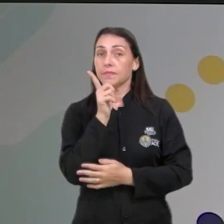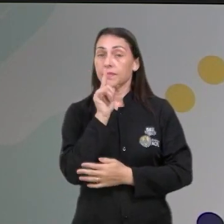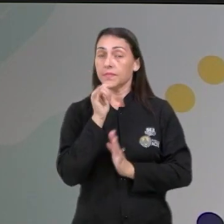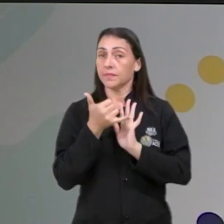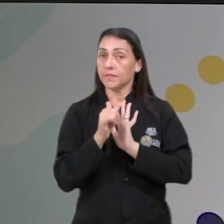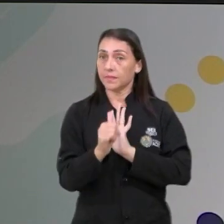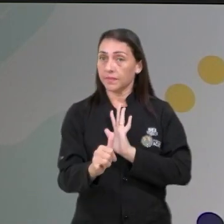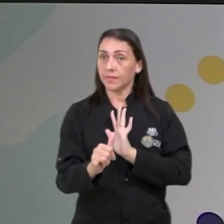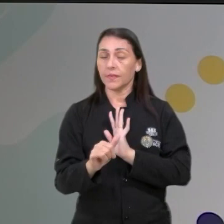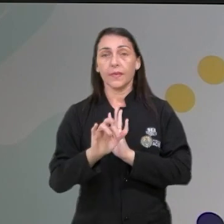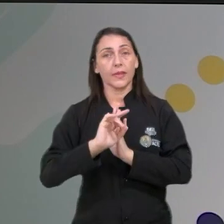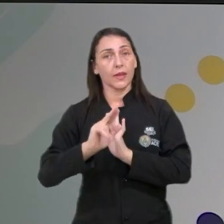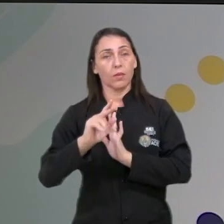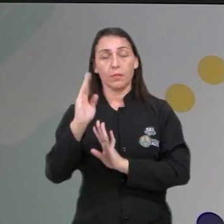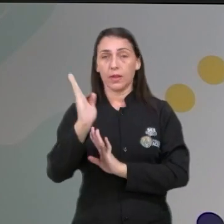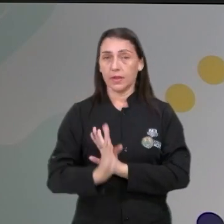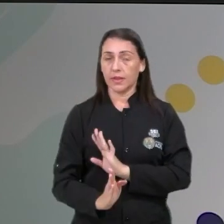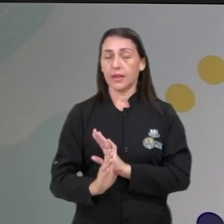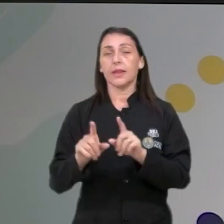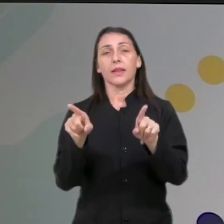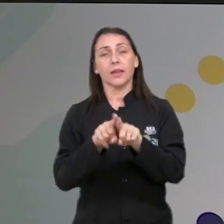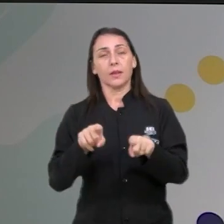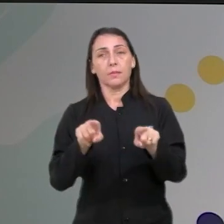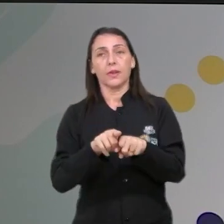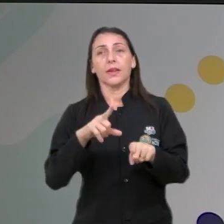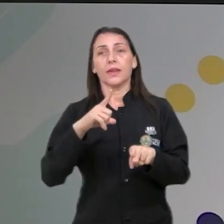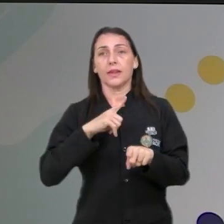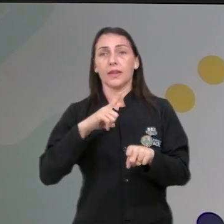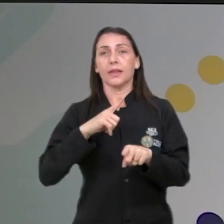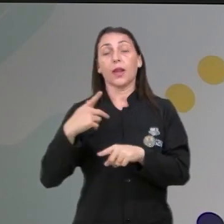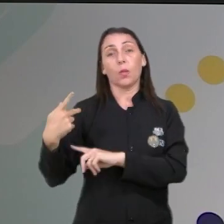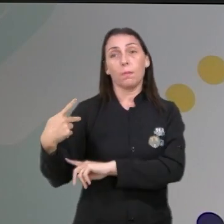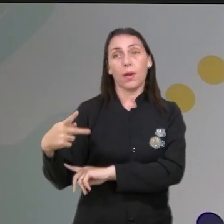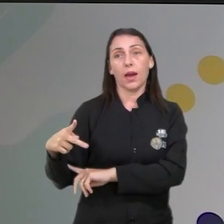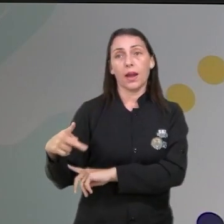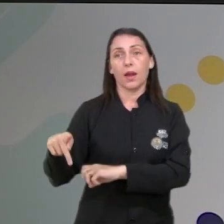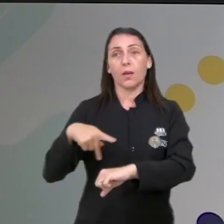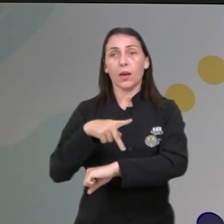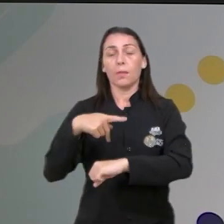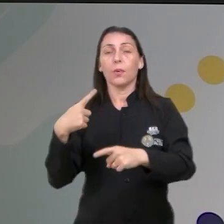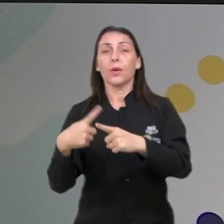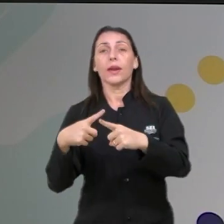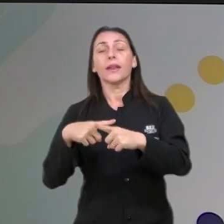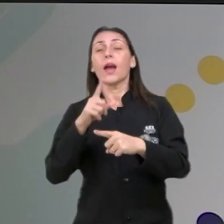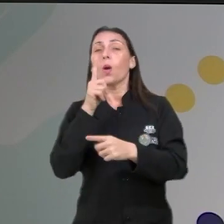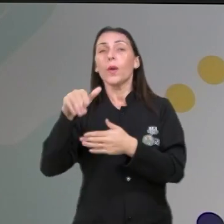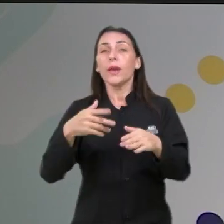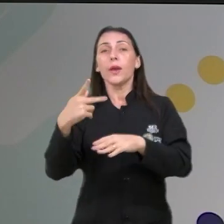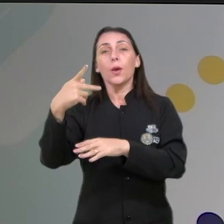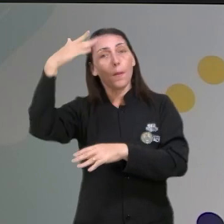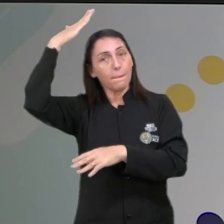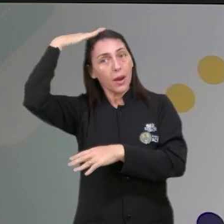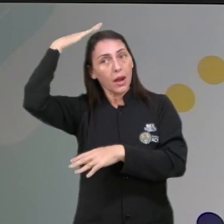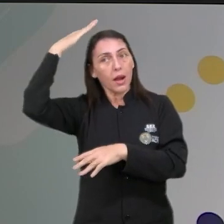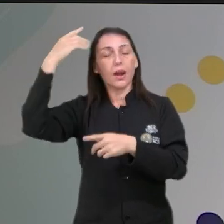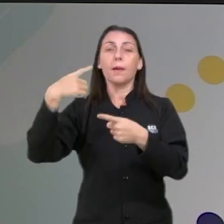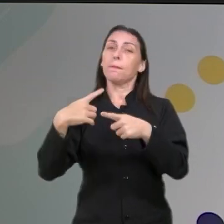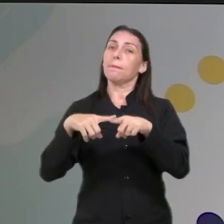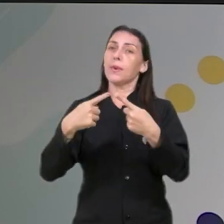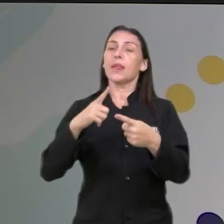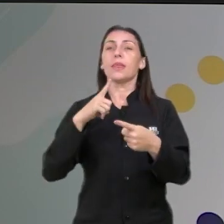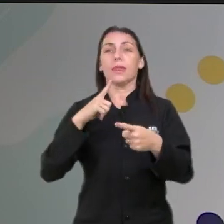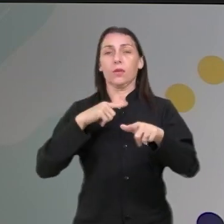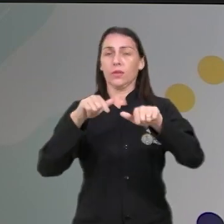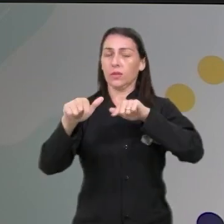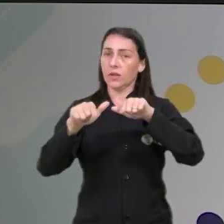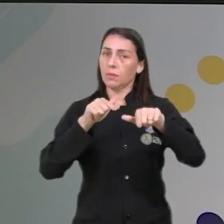hidrelétrica, tá? Que ela não é só brasileira, ela também tem ali com o Paraguai, porque está no Rio Paraná. Porém, ela tem a sua